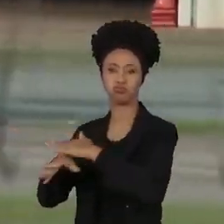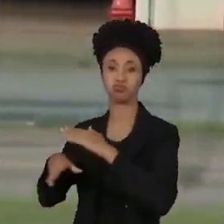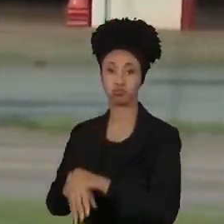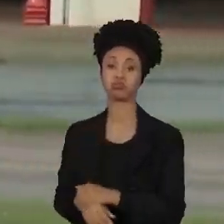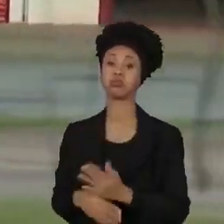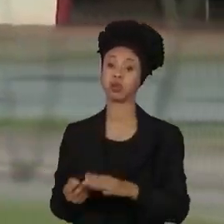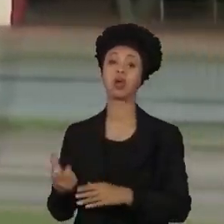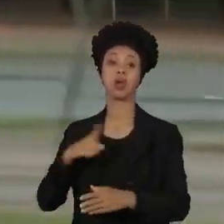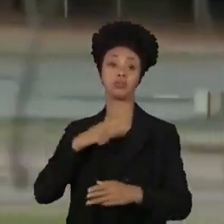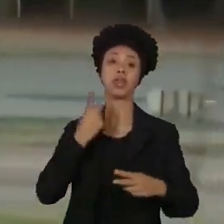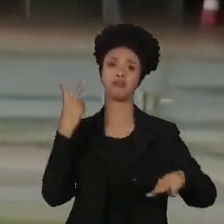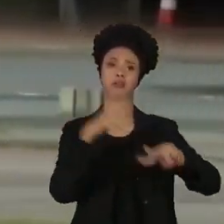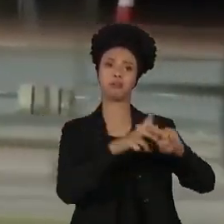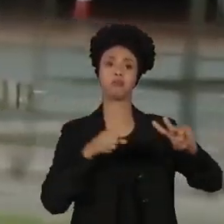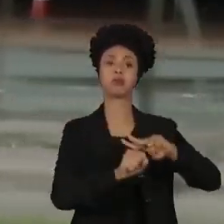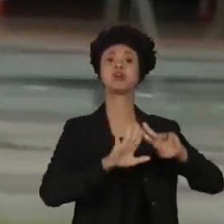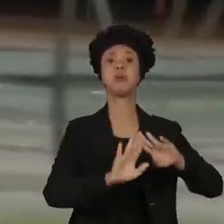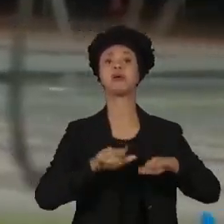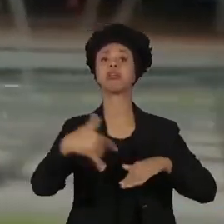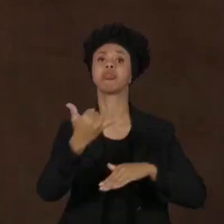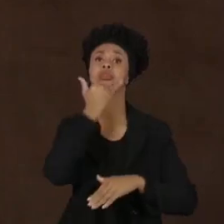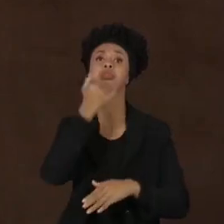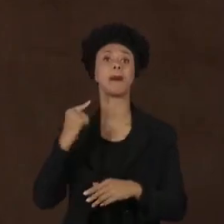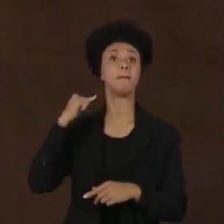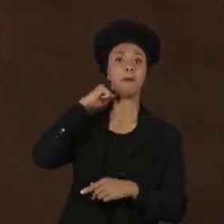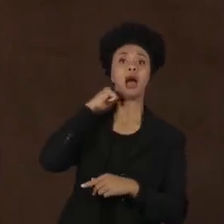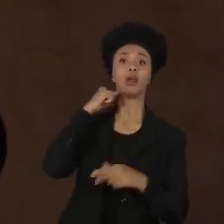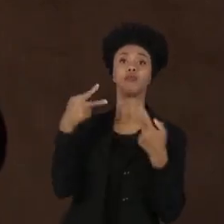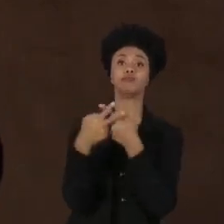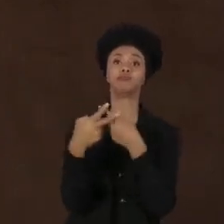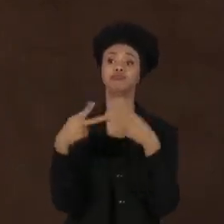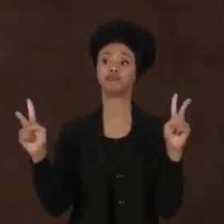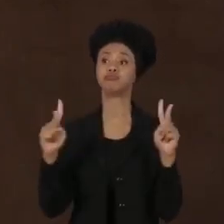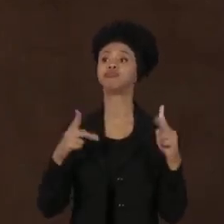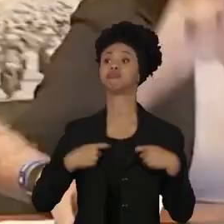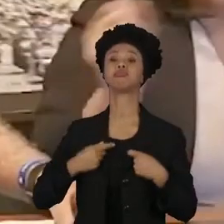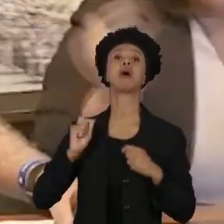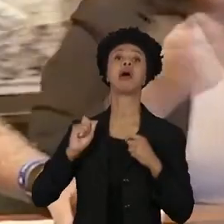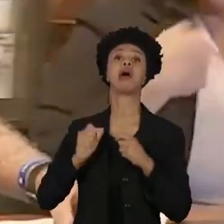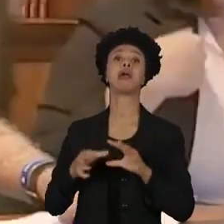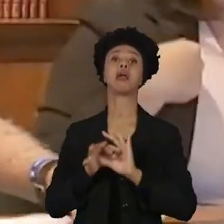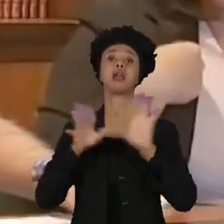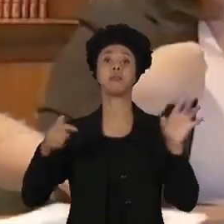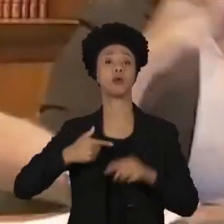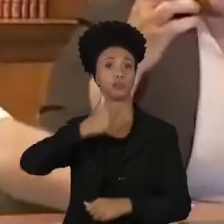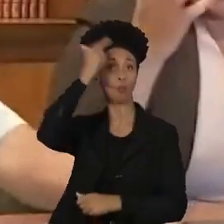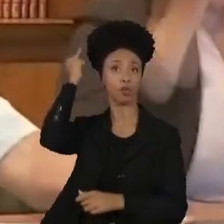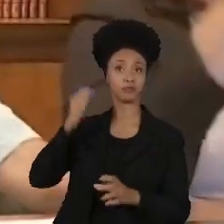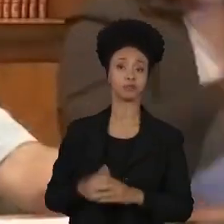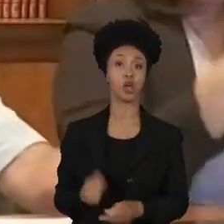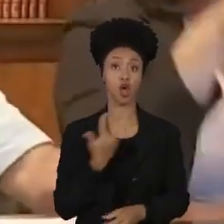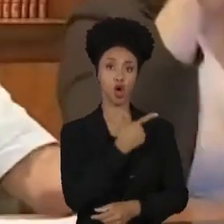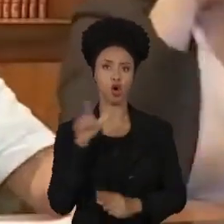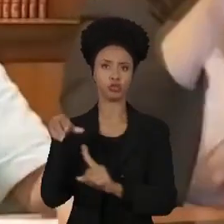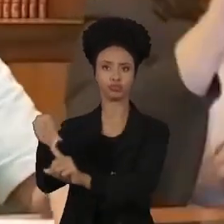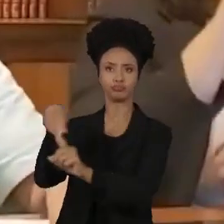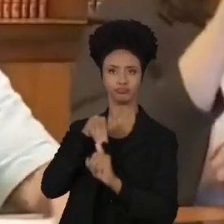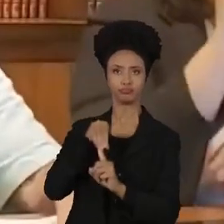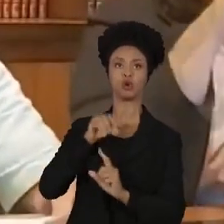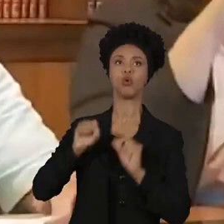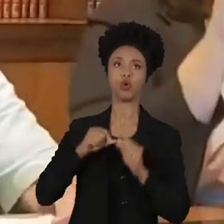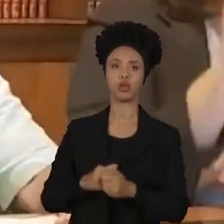em maio por decisão do ministro do STF, Alexandre de Moraes. Outro convocado é Mauro